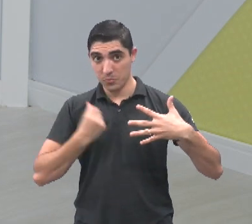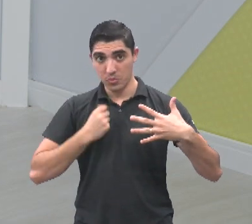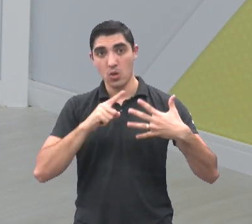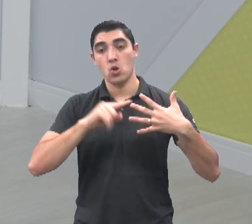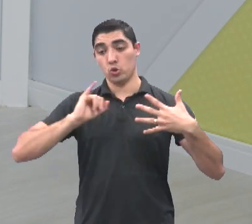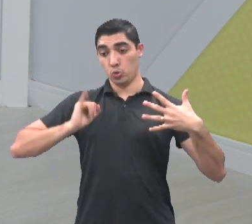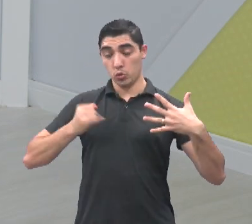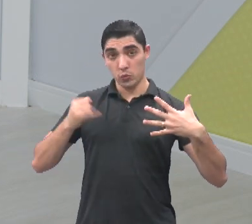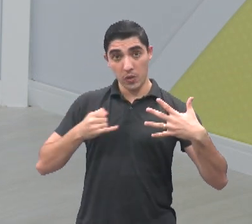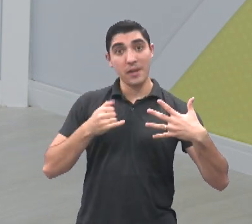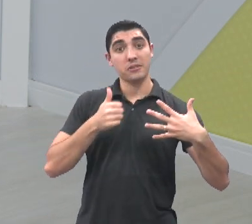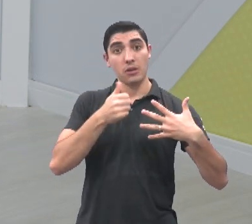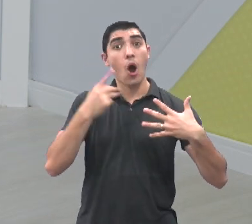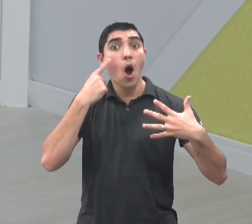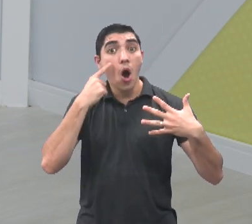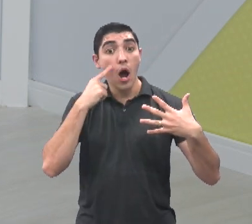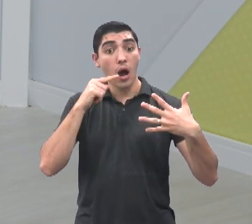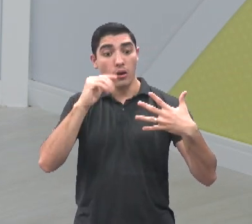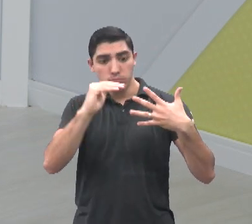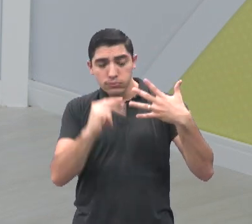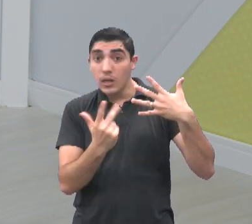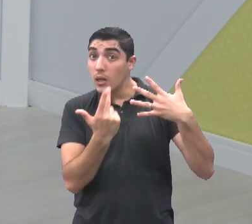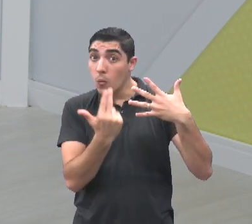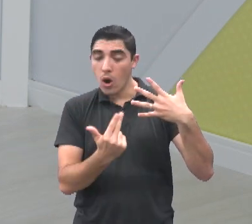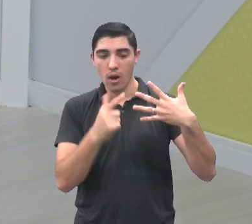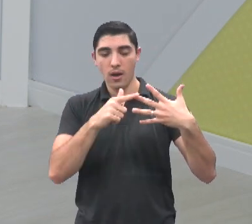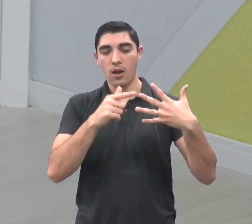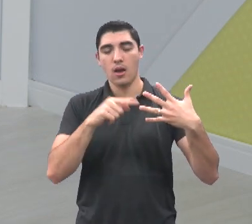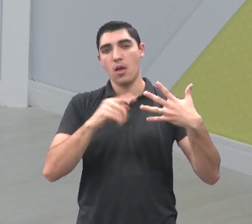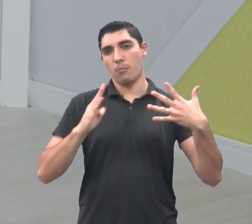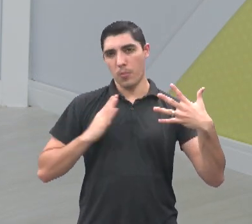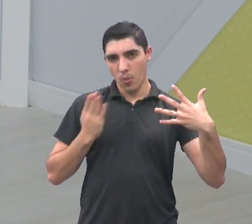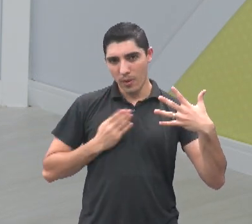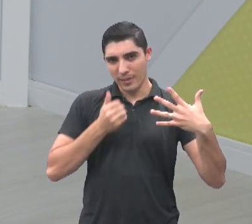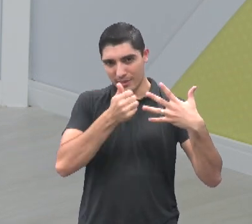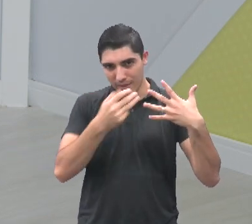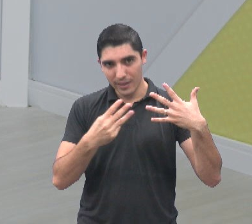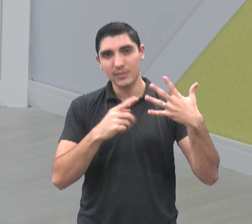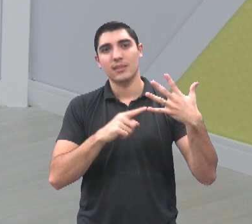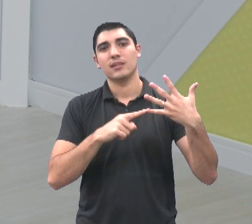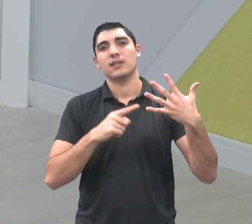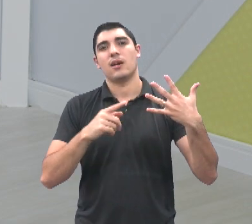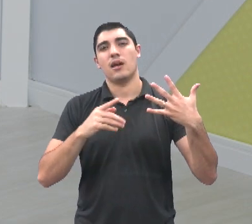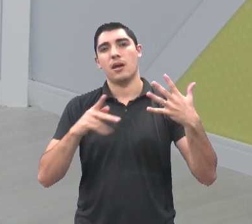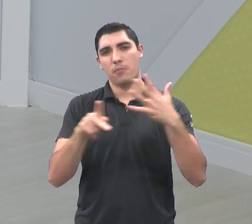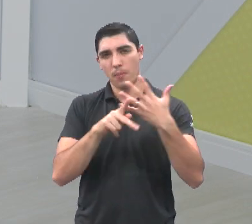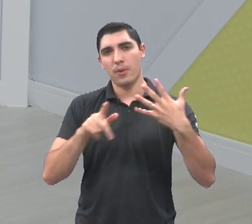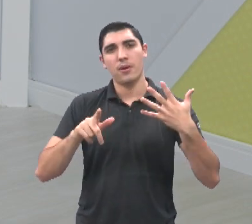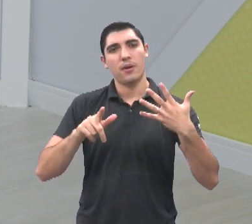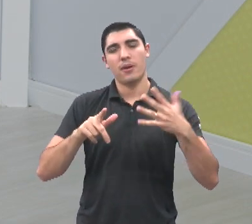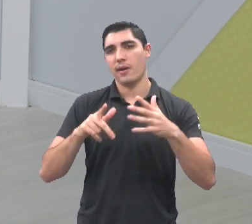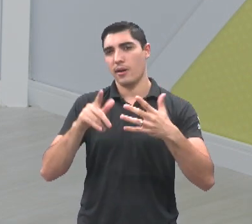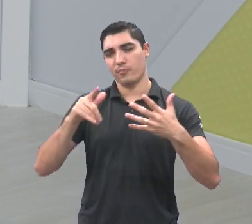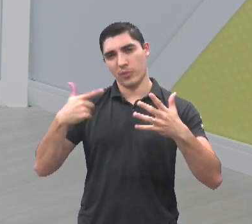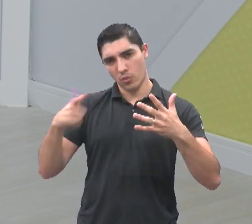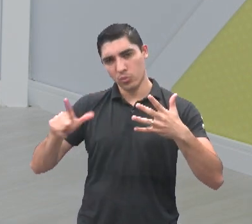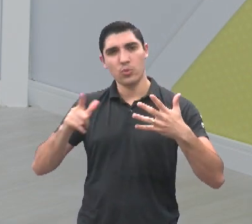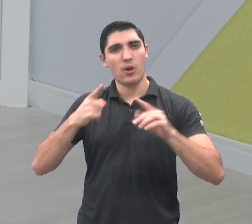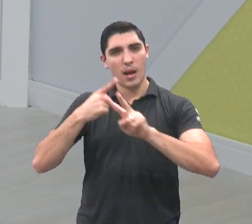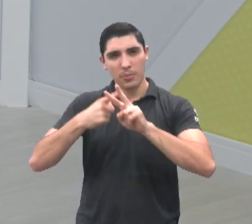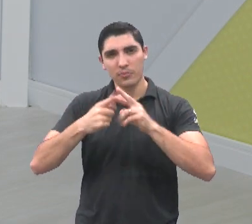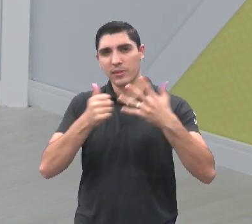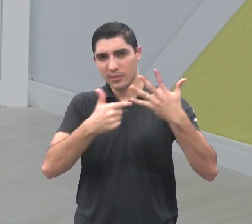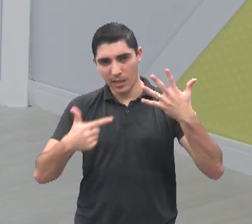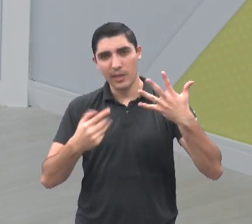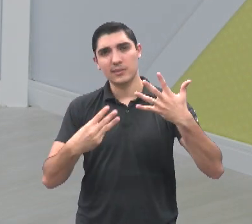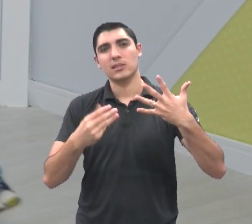com 13, ó, pra você ver como é que tá tudo nivelado, ó. Com 13, Oeste com 13, Ituano com 13, Capivariano com 12, Grêmio Prudente com 11, Ferroviária